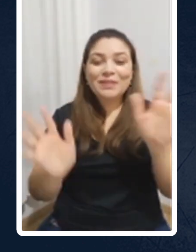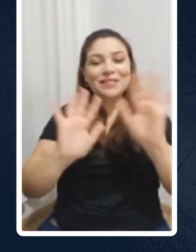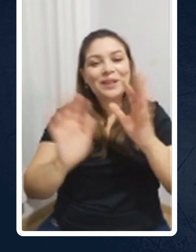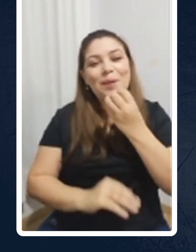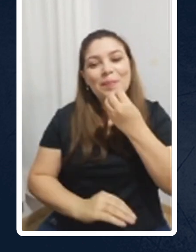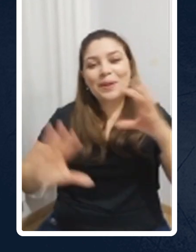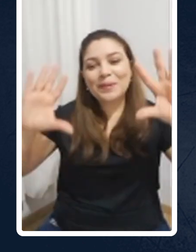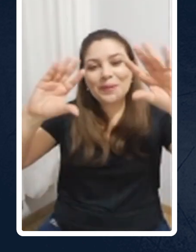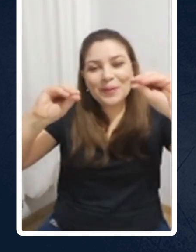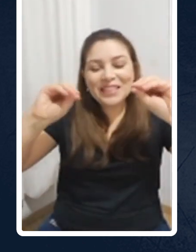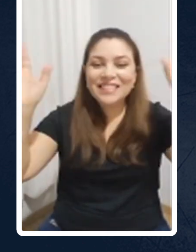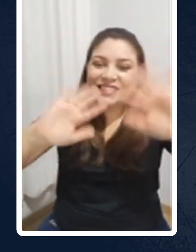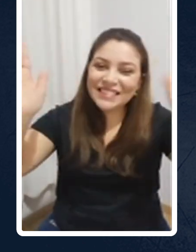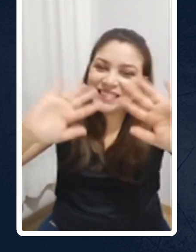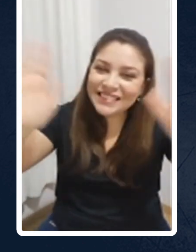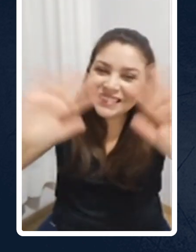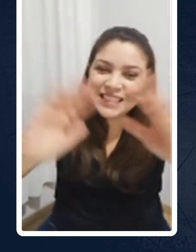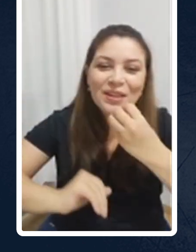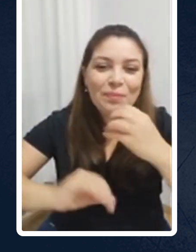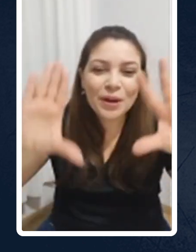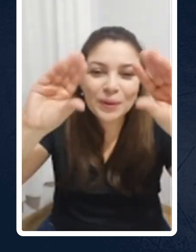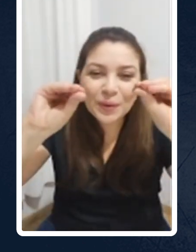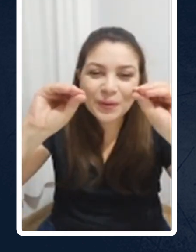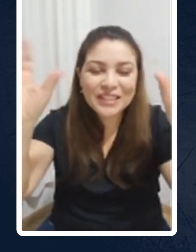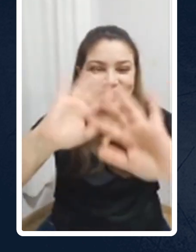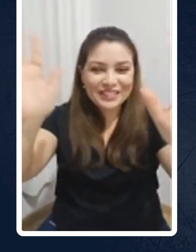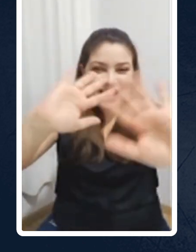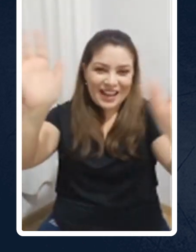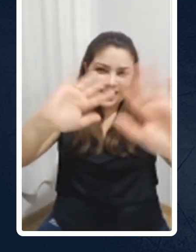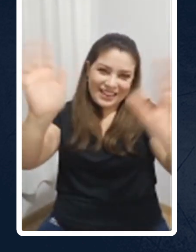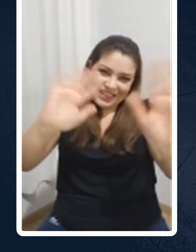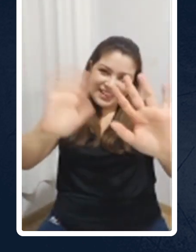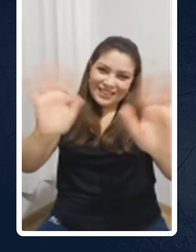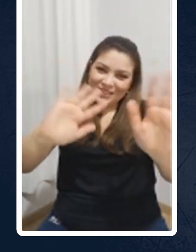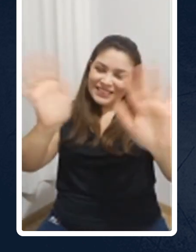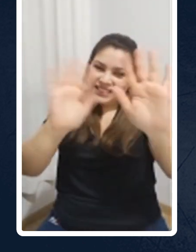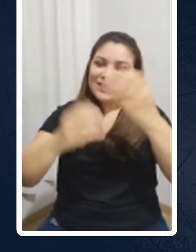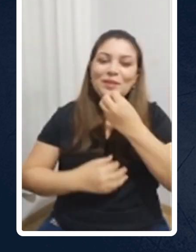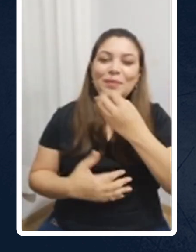mãe. Tchau, Paty. Boa noite. Tchau, pessoal. Bom descanso a todos.